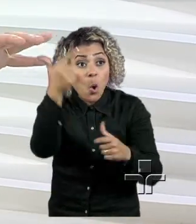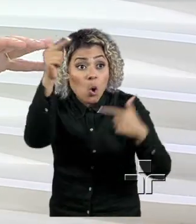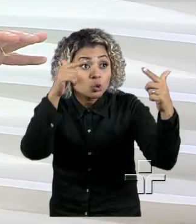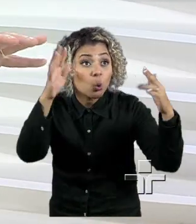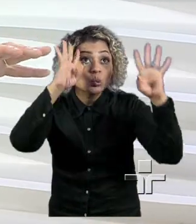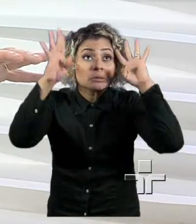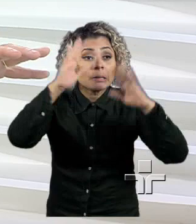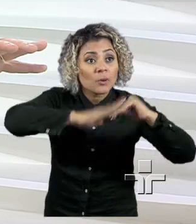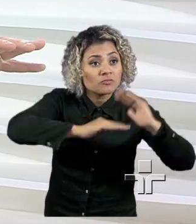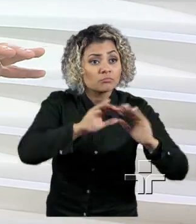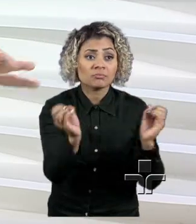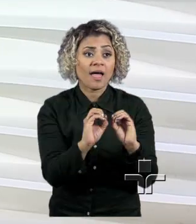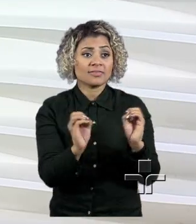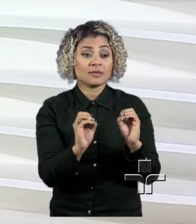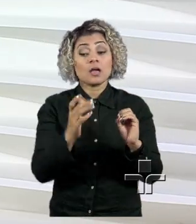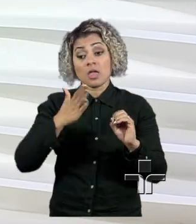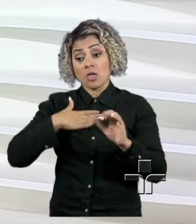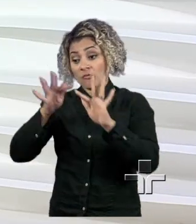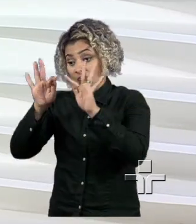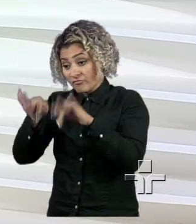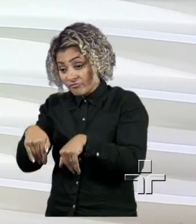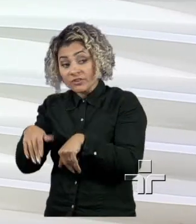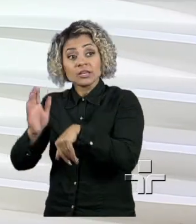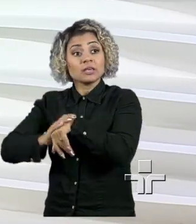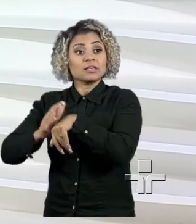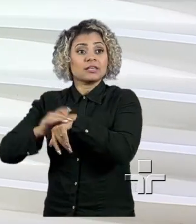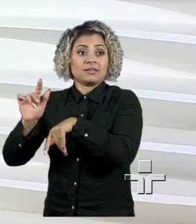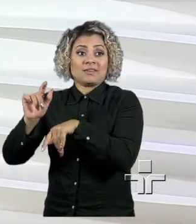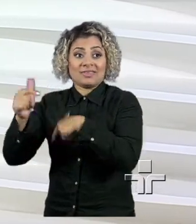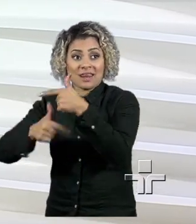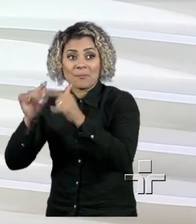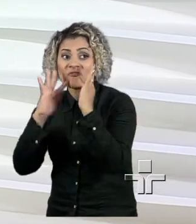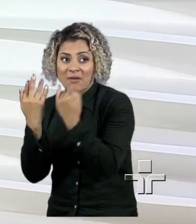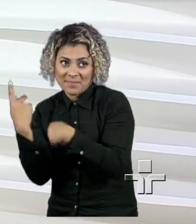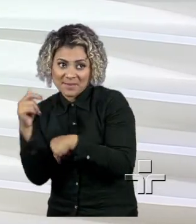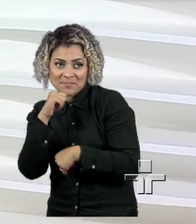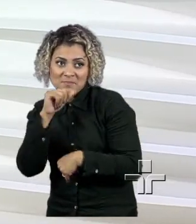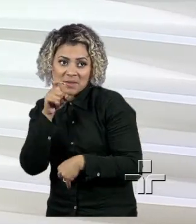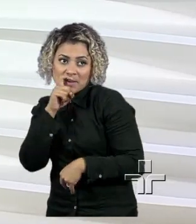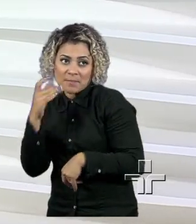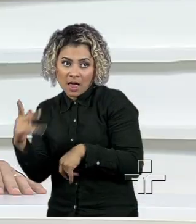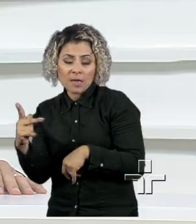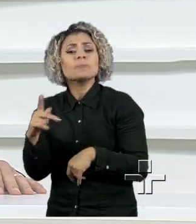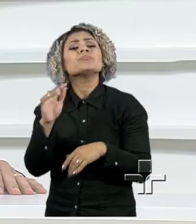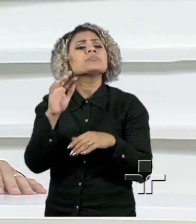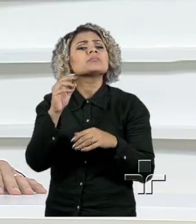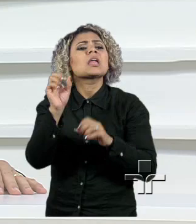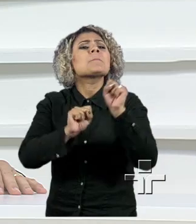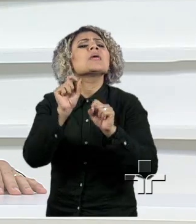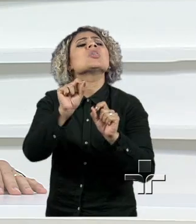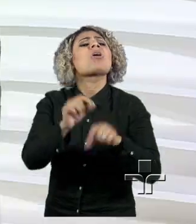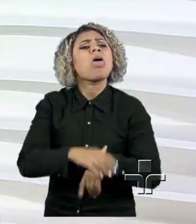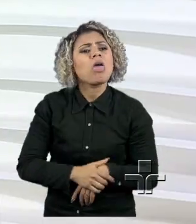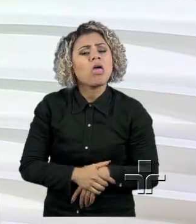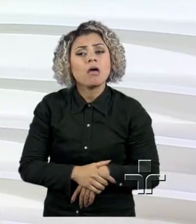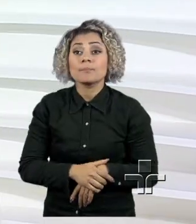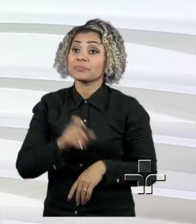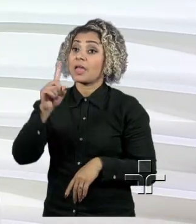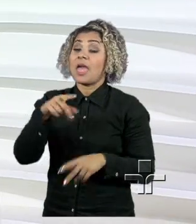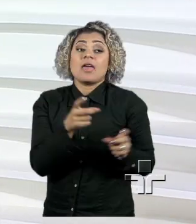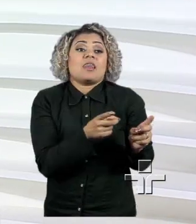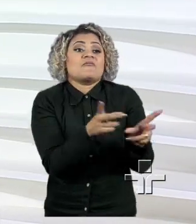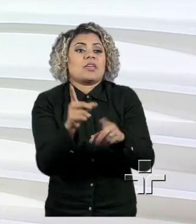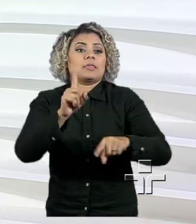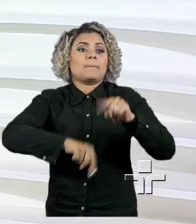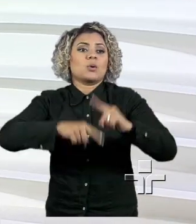da empresa dos meus pais, né? Fui fazer Cacau Show por minha conta. A empresa dos seus pais era de quê? Era de revenda